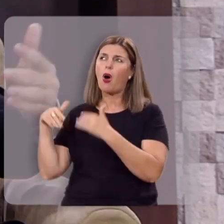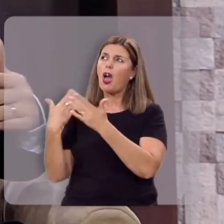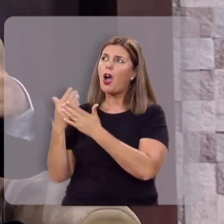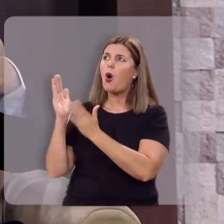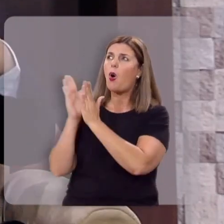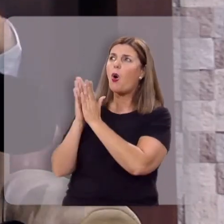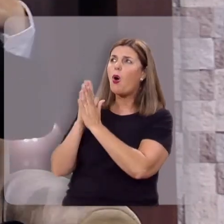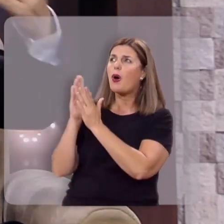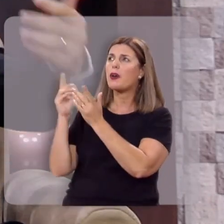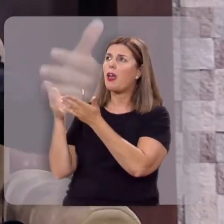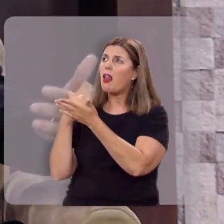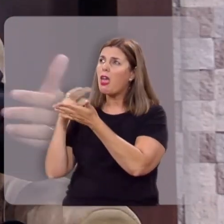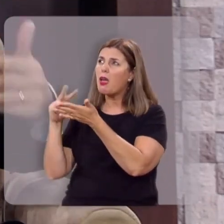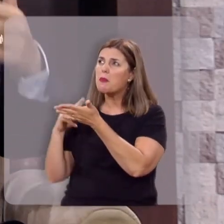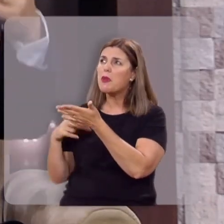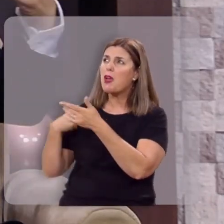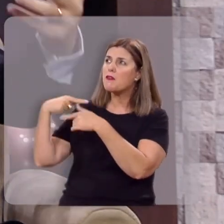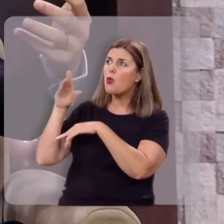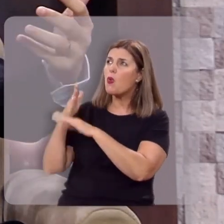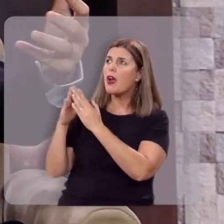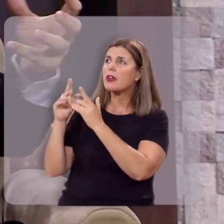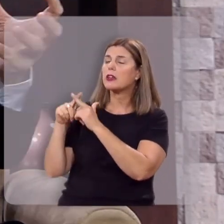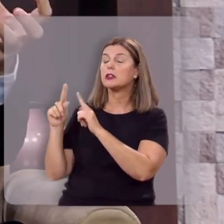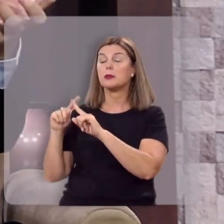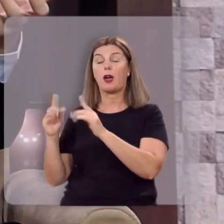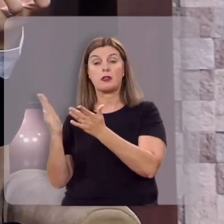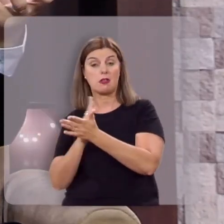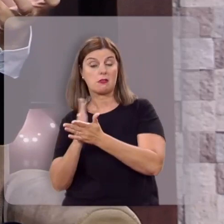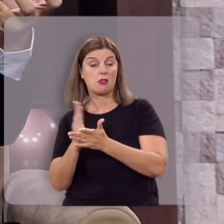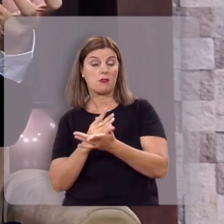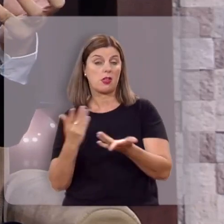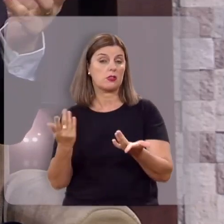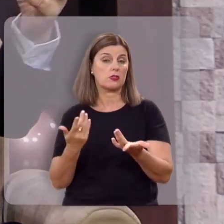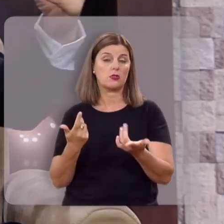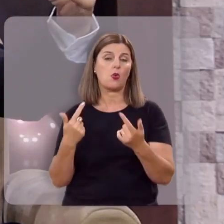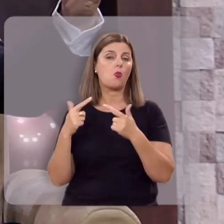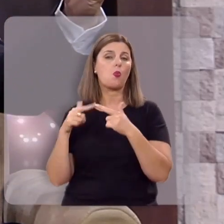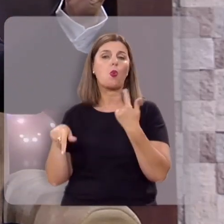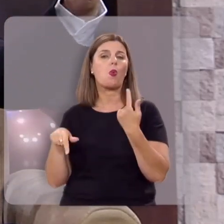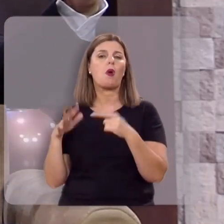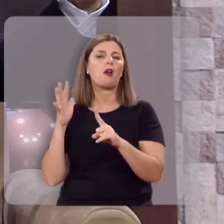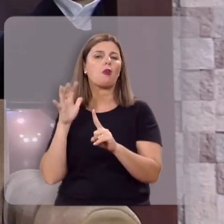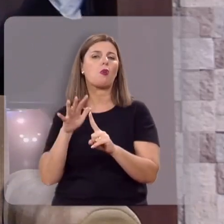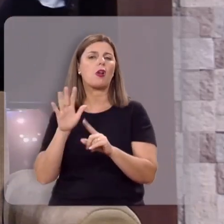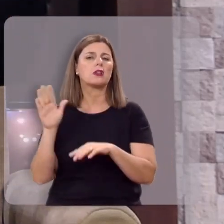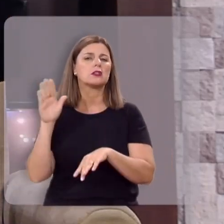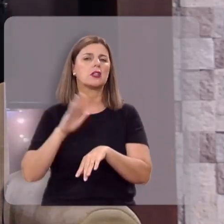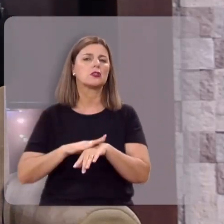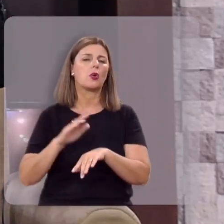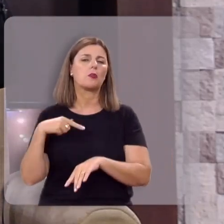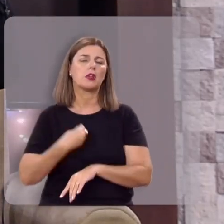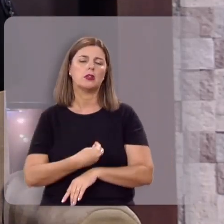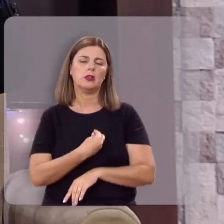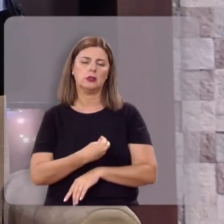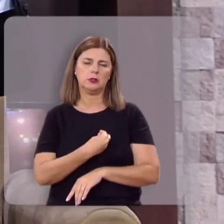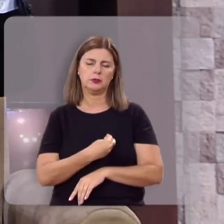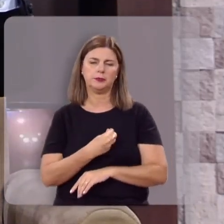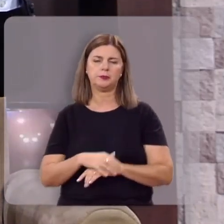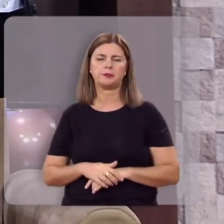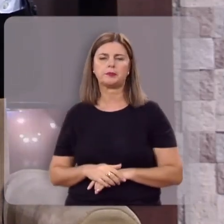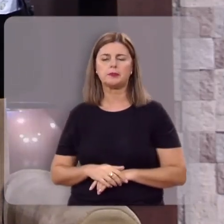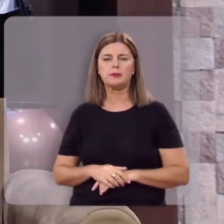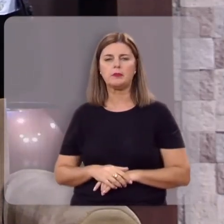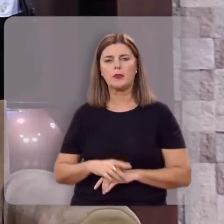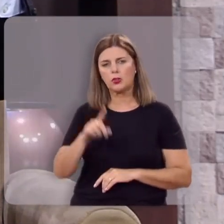até oro, eu até leio a Bíblia, eu até vou à igreja. Mas muitas vezes isso não tem nenhuma influência direta